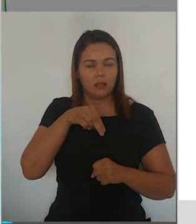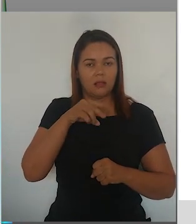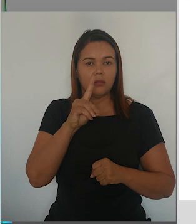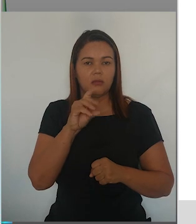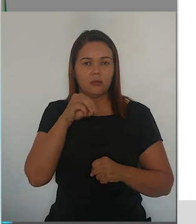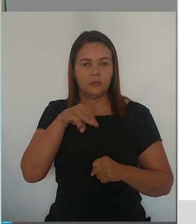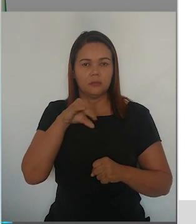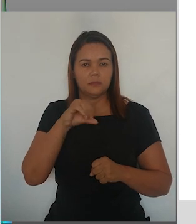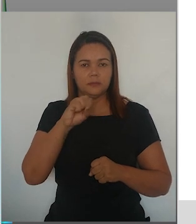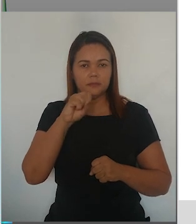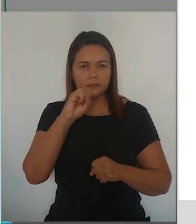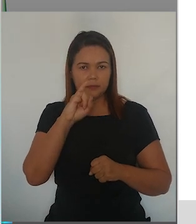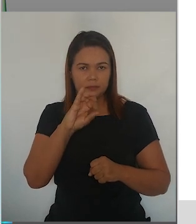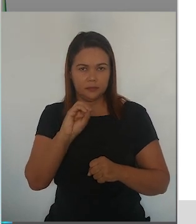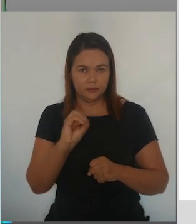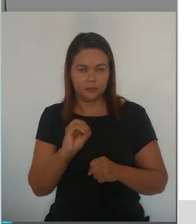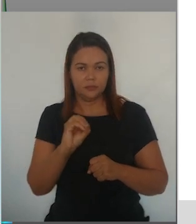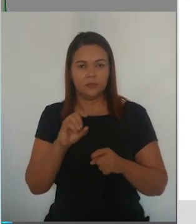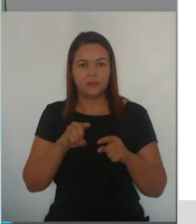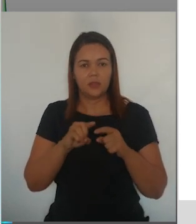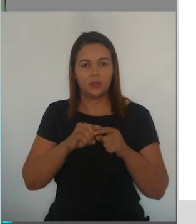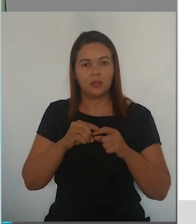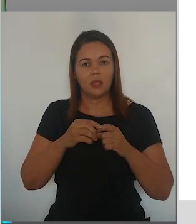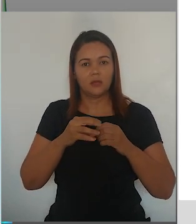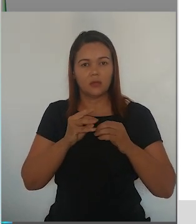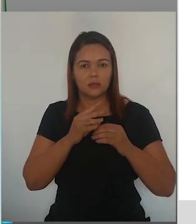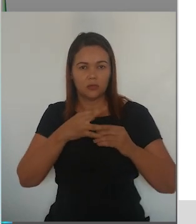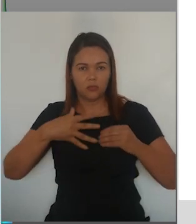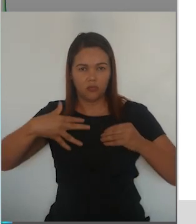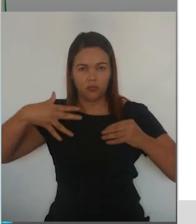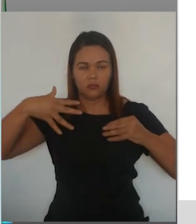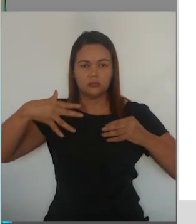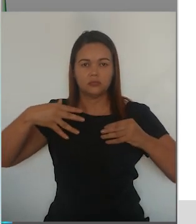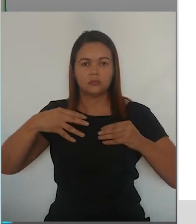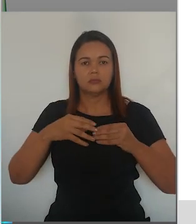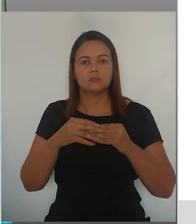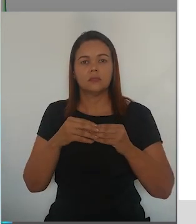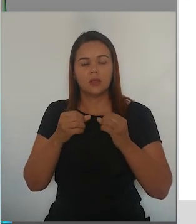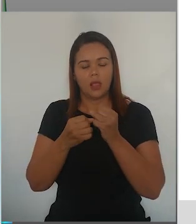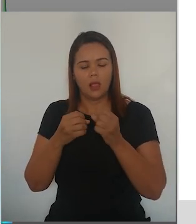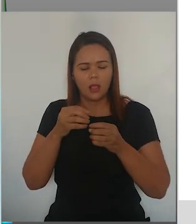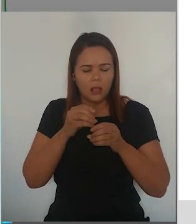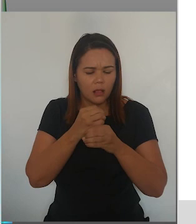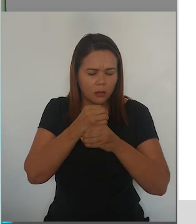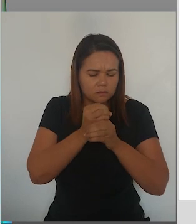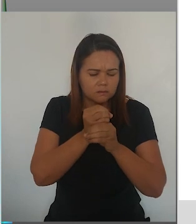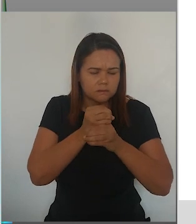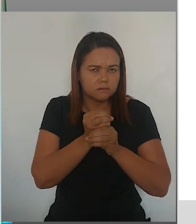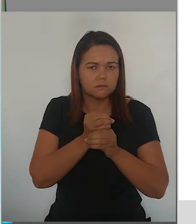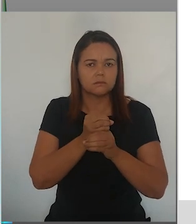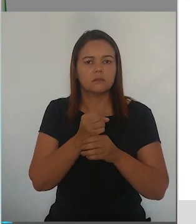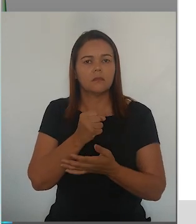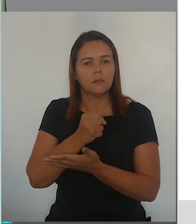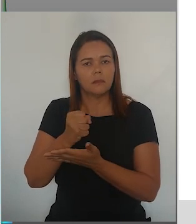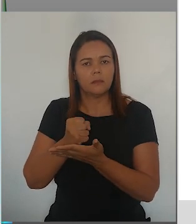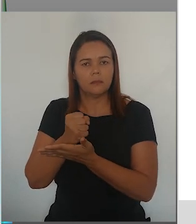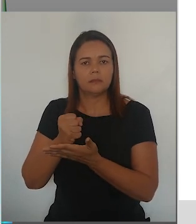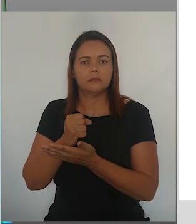envolvida individualmente pelo endomísio, que caracteriza-se por tecido conjuntivo frouxo e lâmina